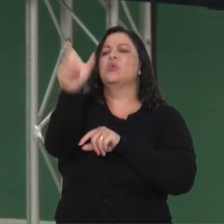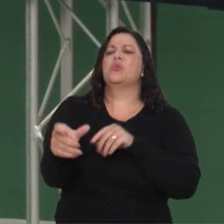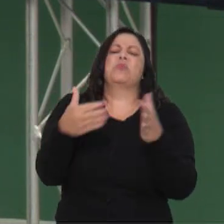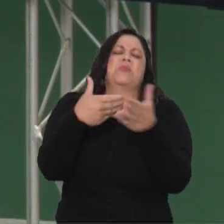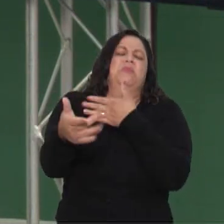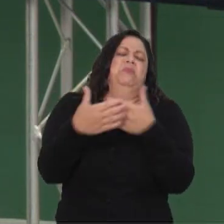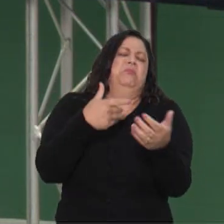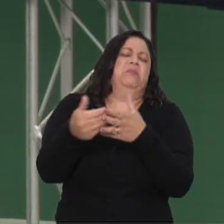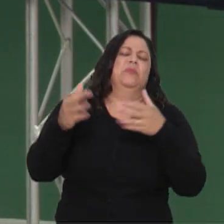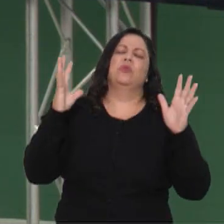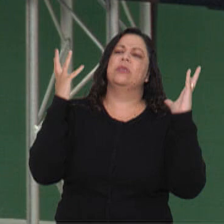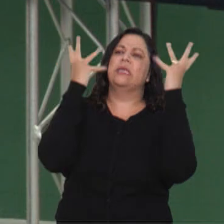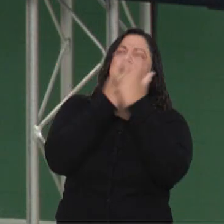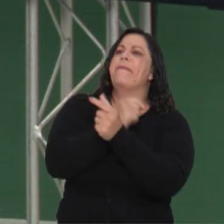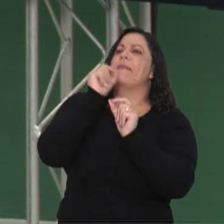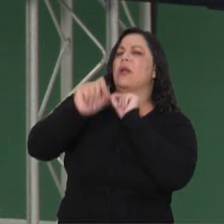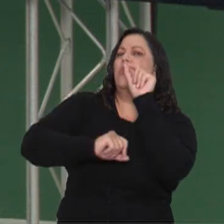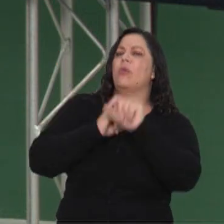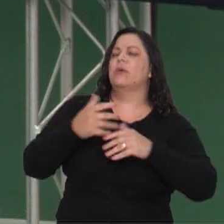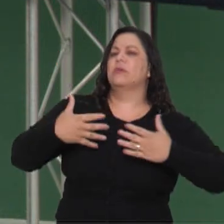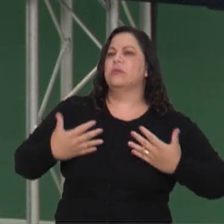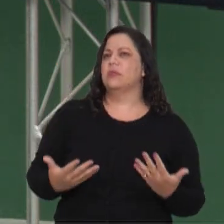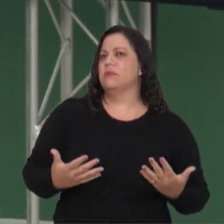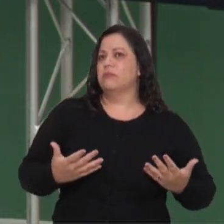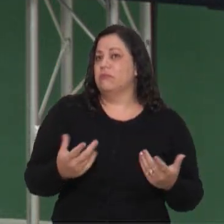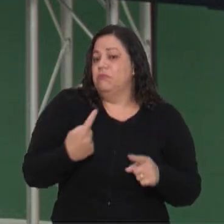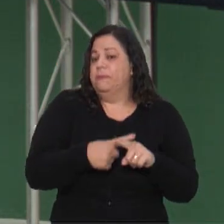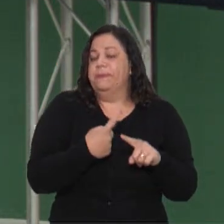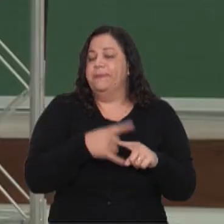se apreciar alguma coisa enquanto bela.